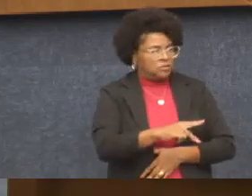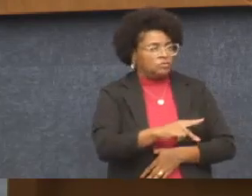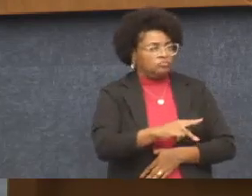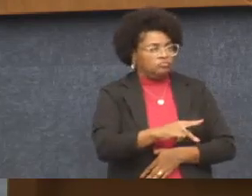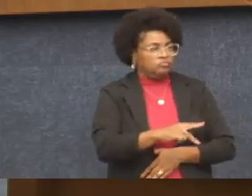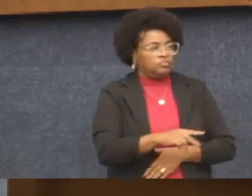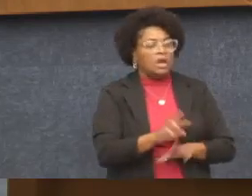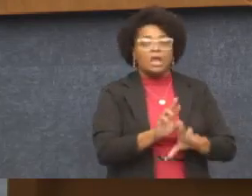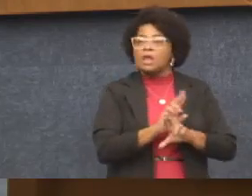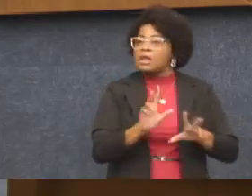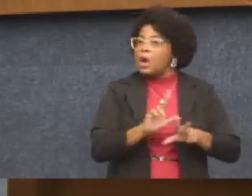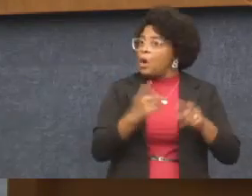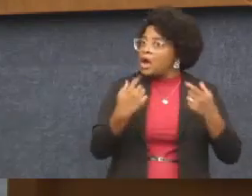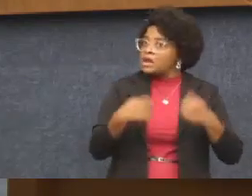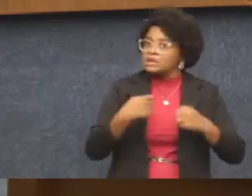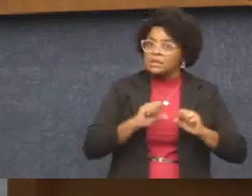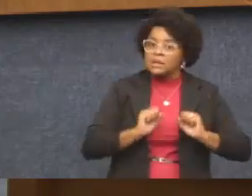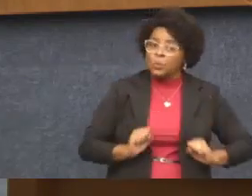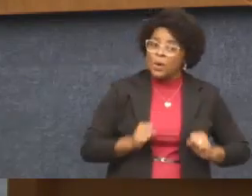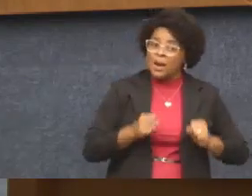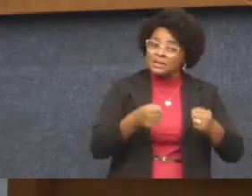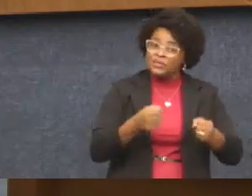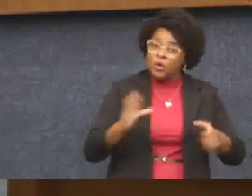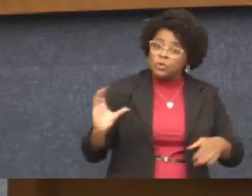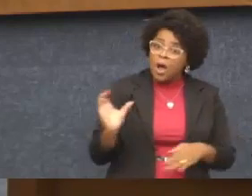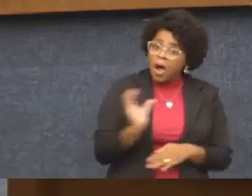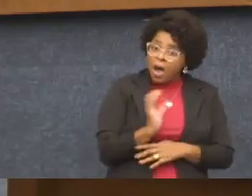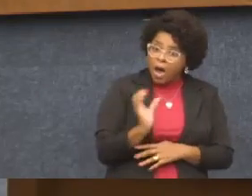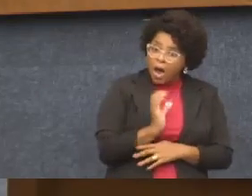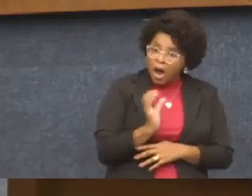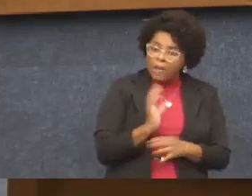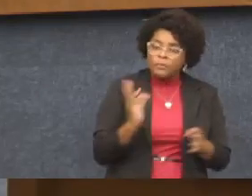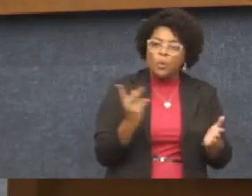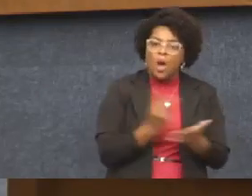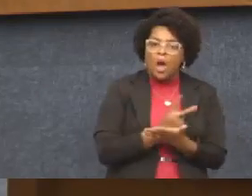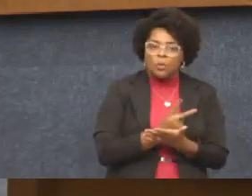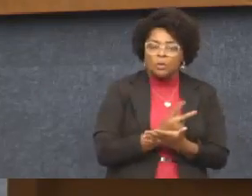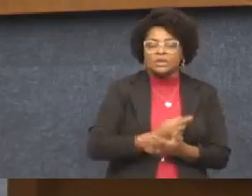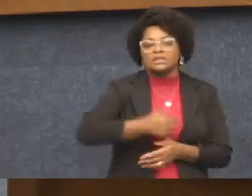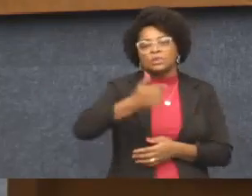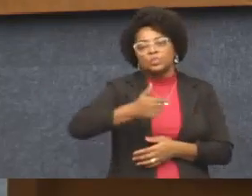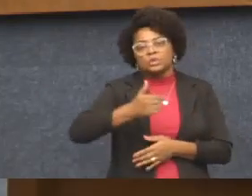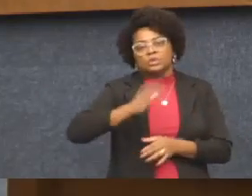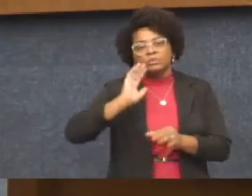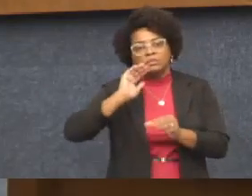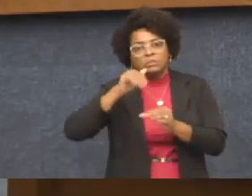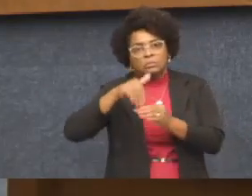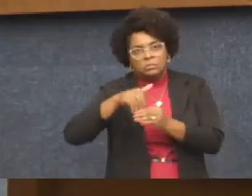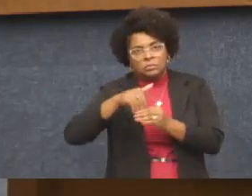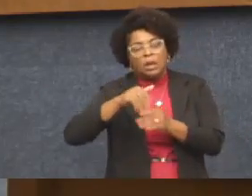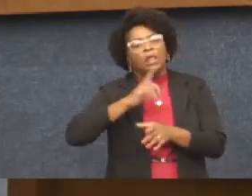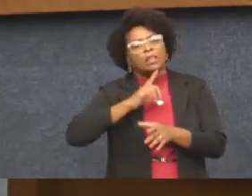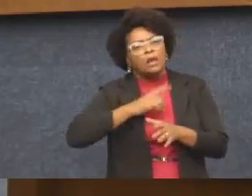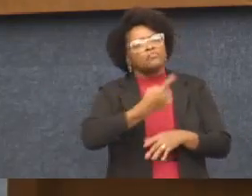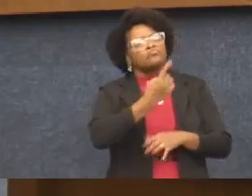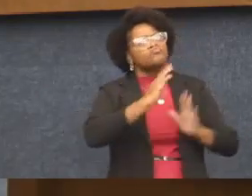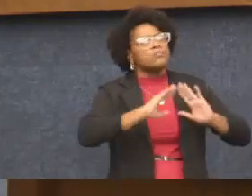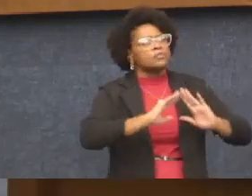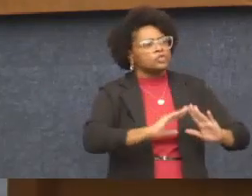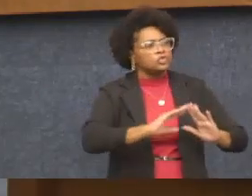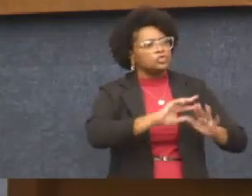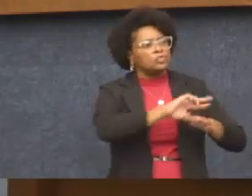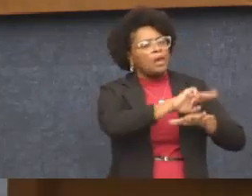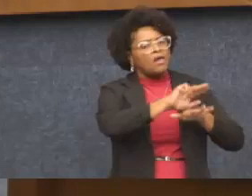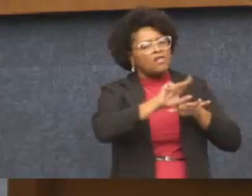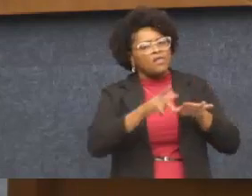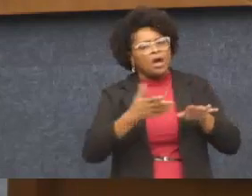salientar que não é necessário que esse esforço de tramitação acelerada aconteça no segundo turno. Houve até um pedido, Bruno, para que vários